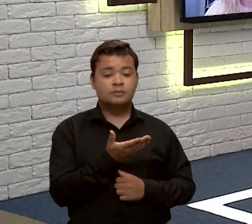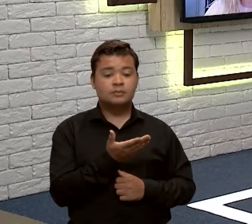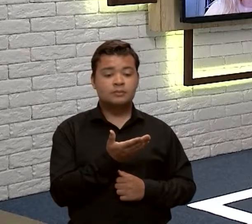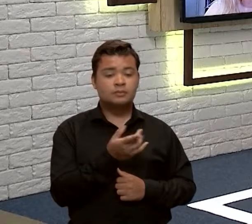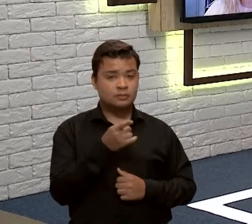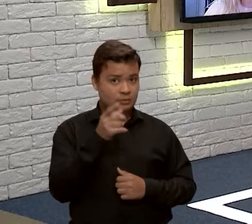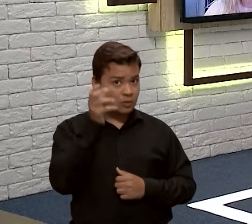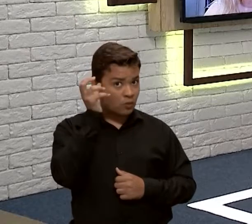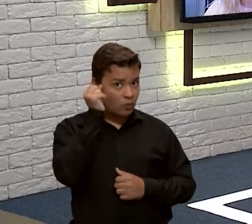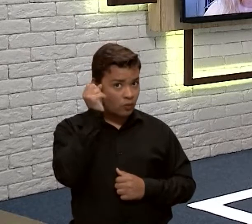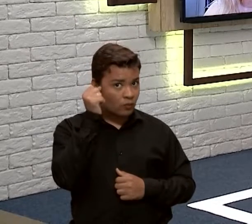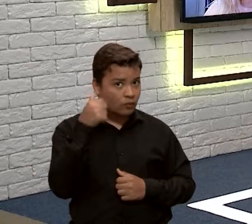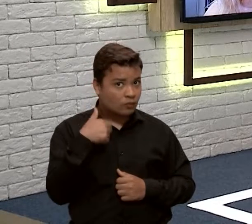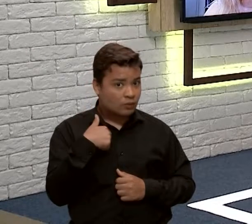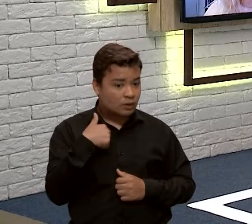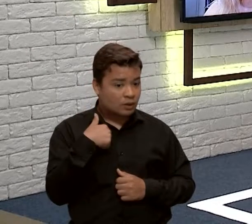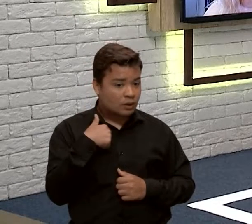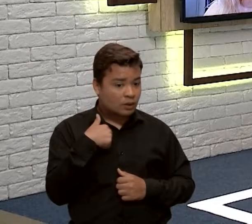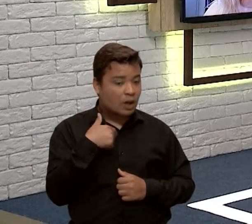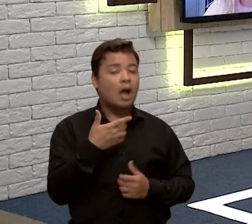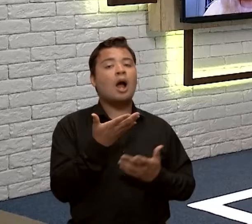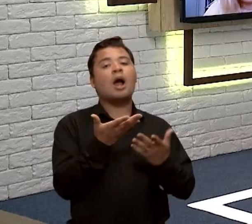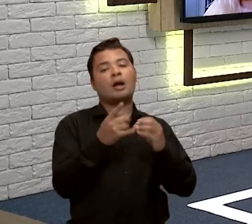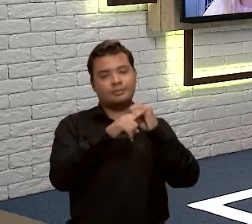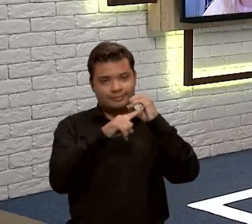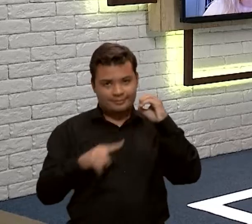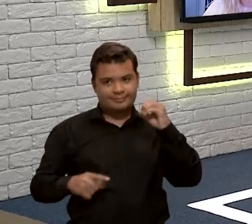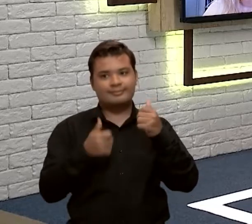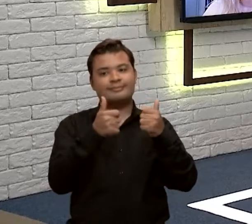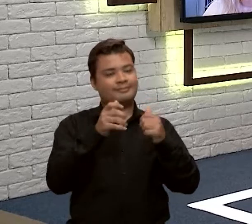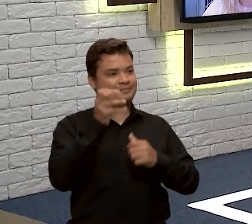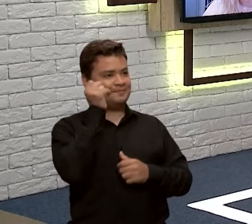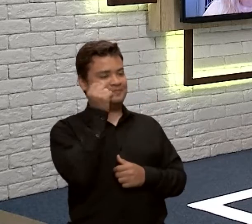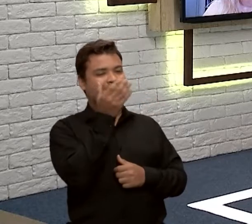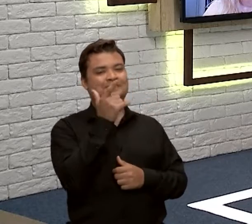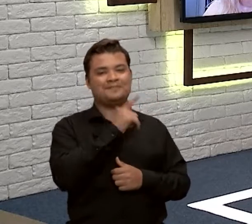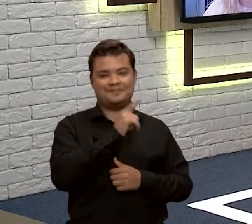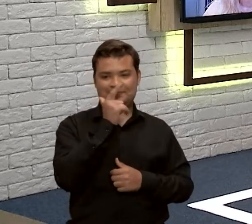Você está ouvindo a gente? Aí, agora sim. Agora estamos te ouvindo.